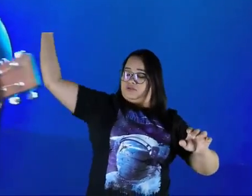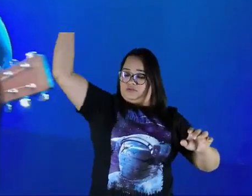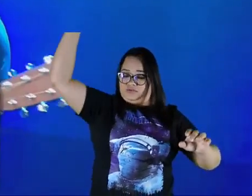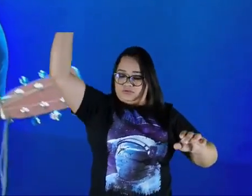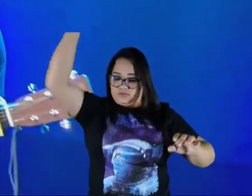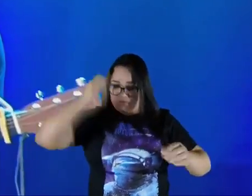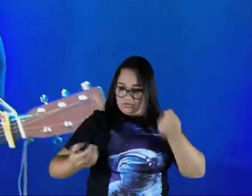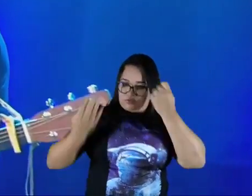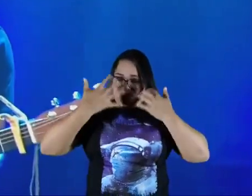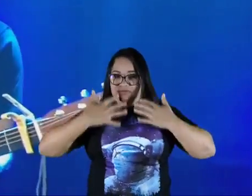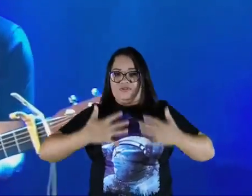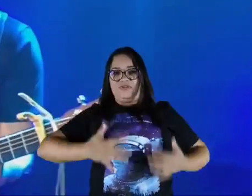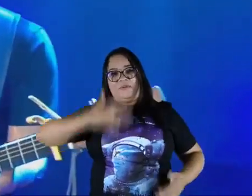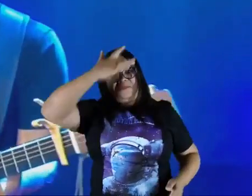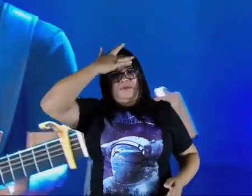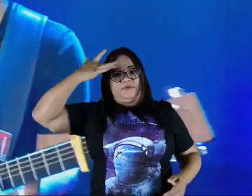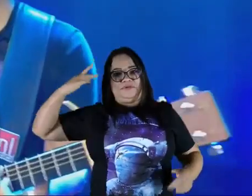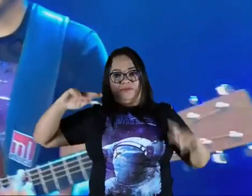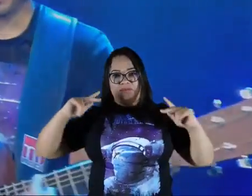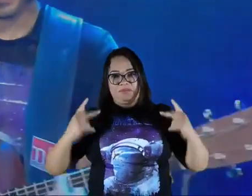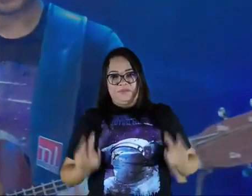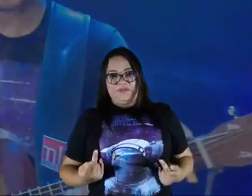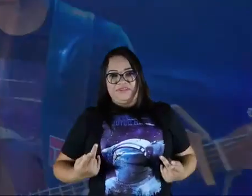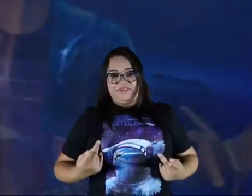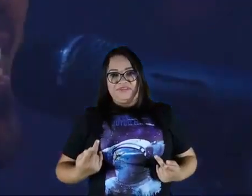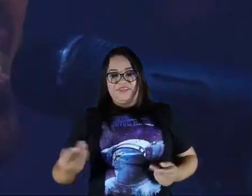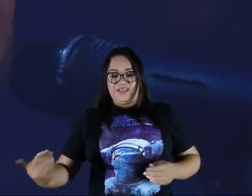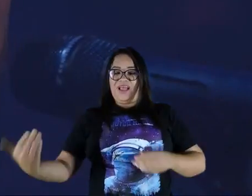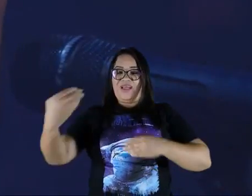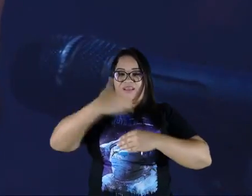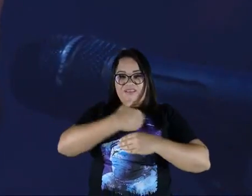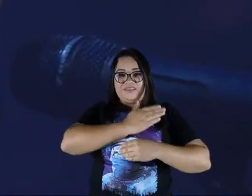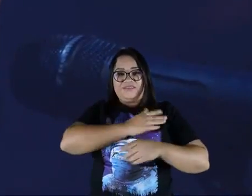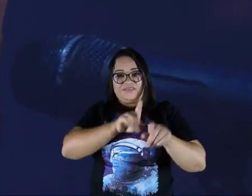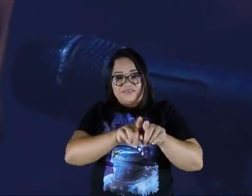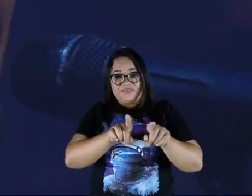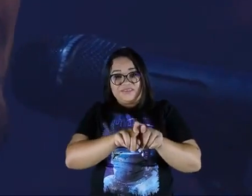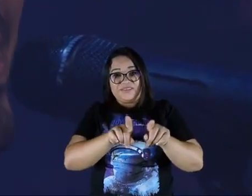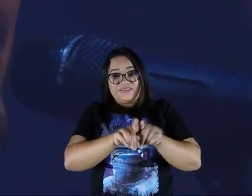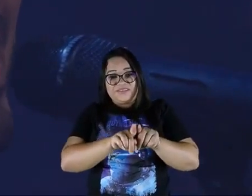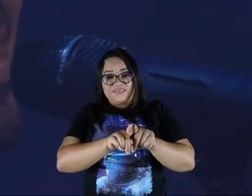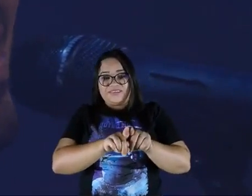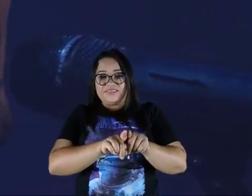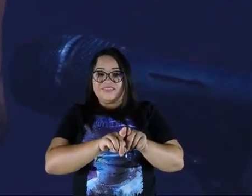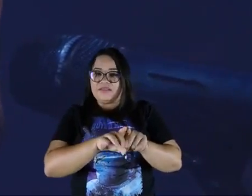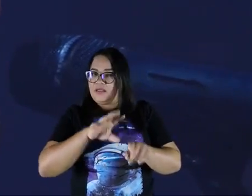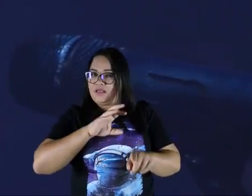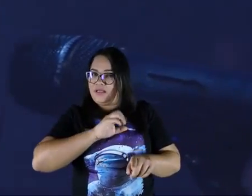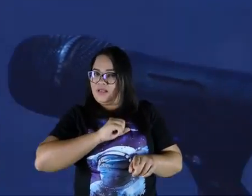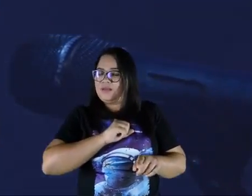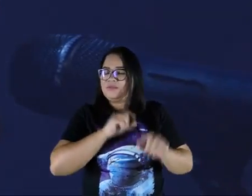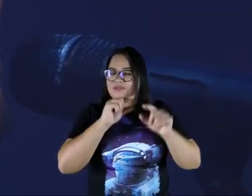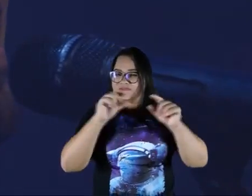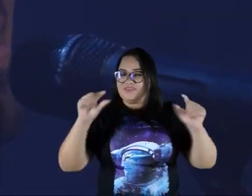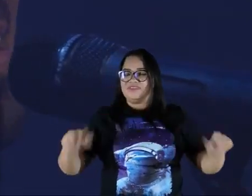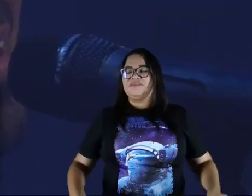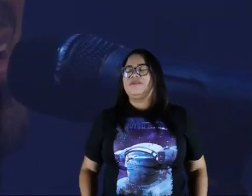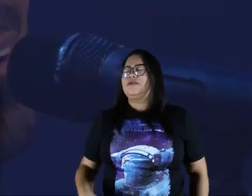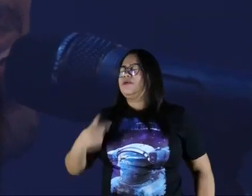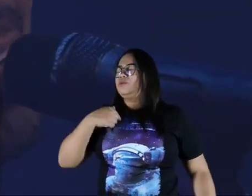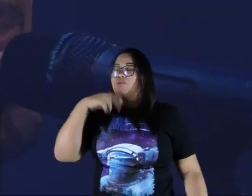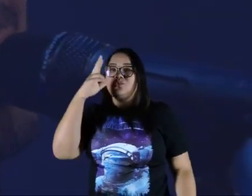aqui em mim. Amo essa parte. Eu nunca encontrei o meu lugar,